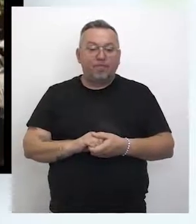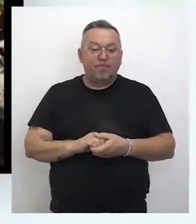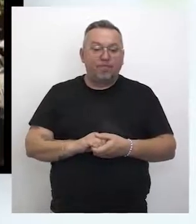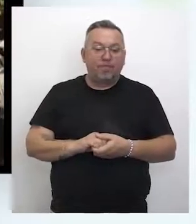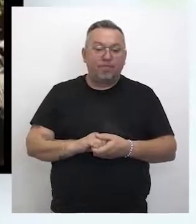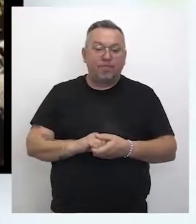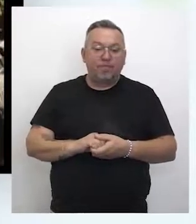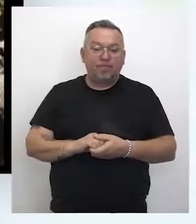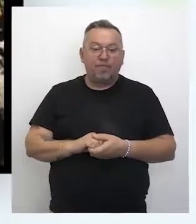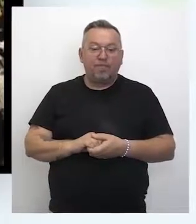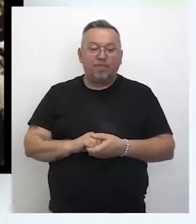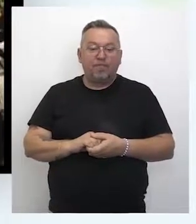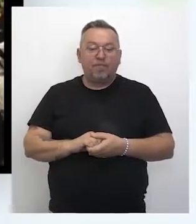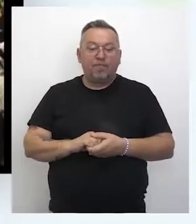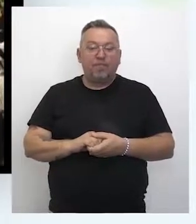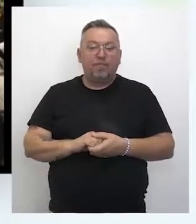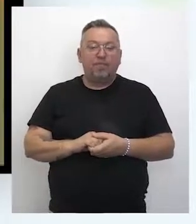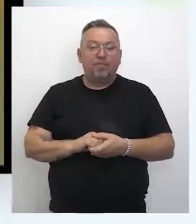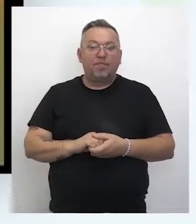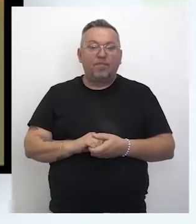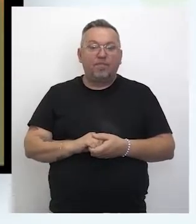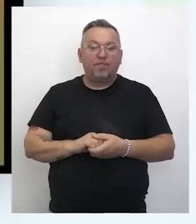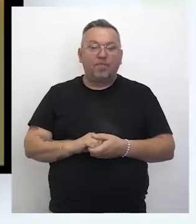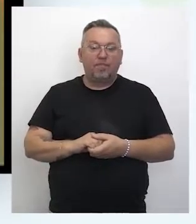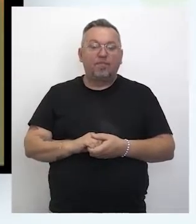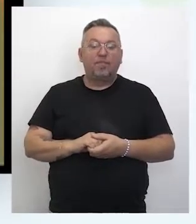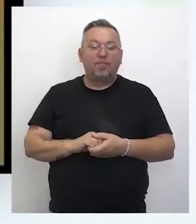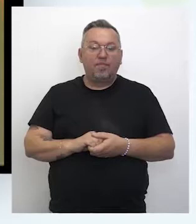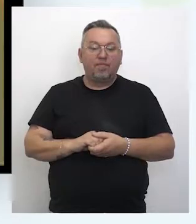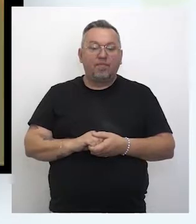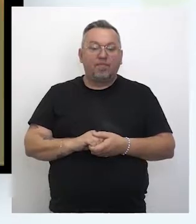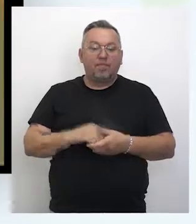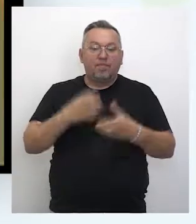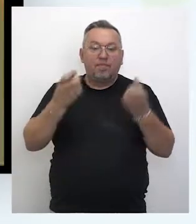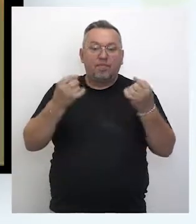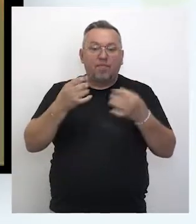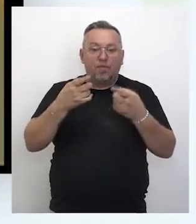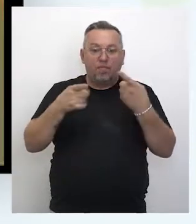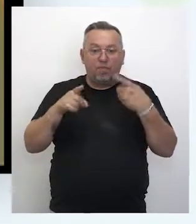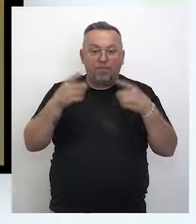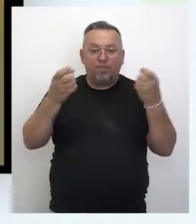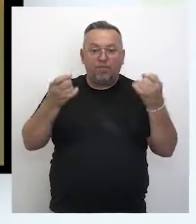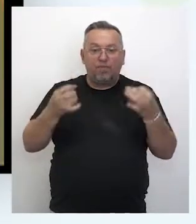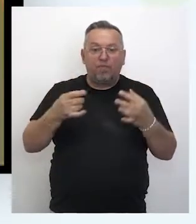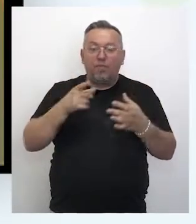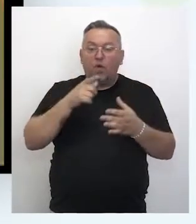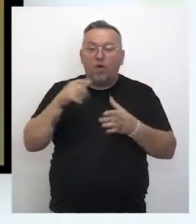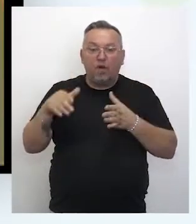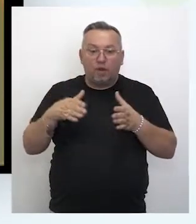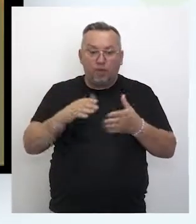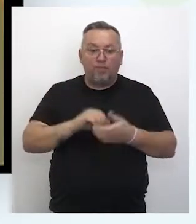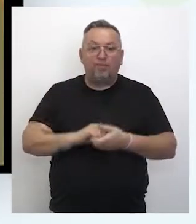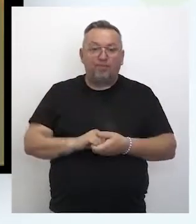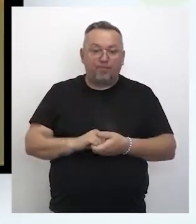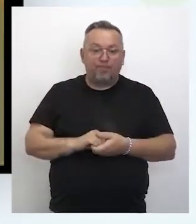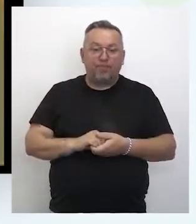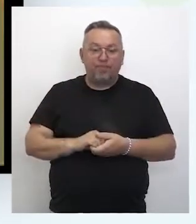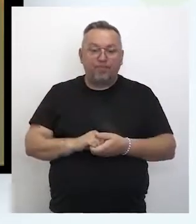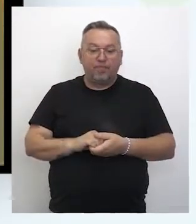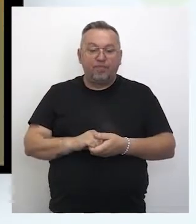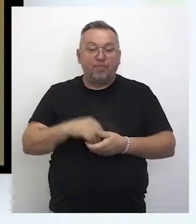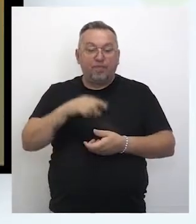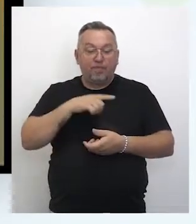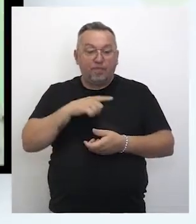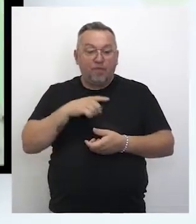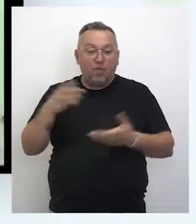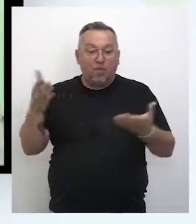eu peço licença de um assunto falar. Tinha bastante mina, hoje